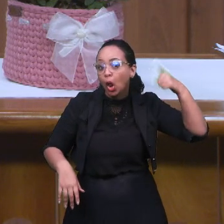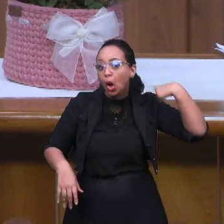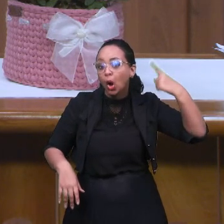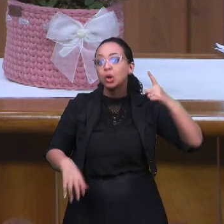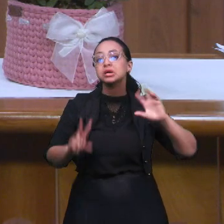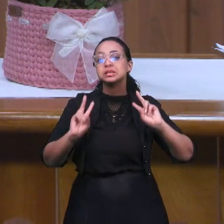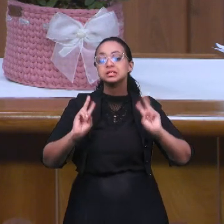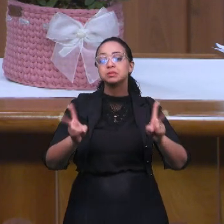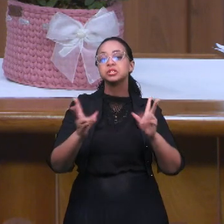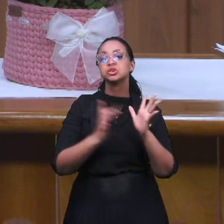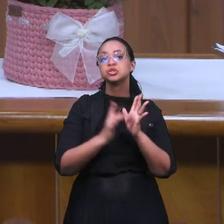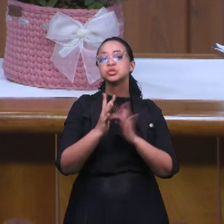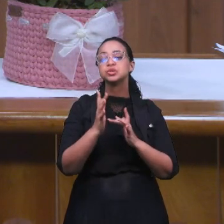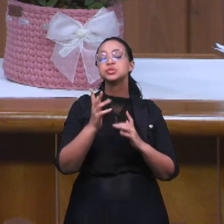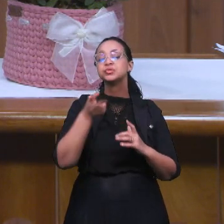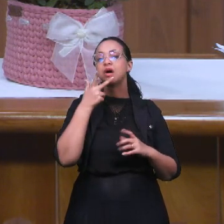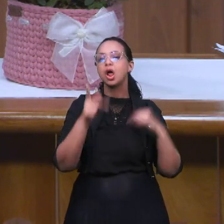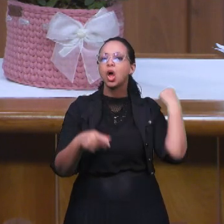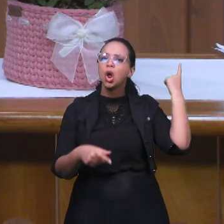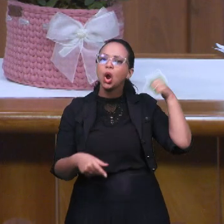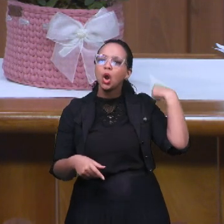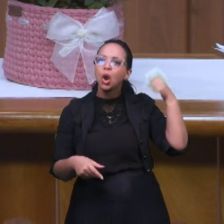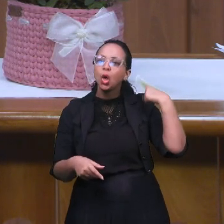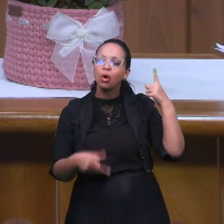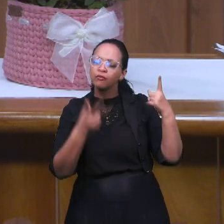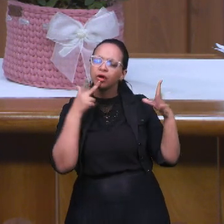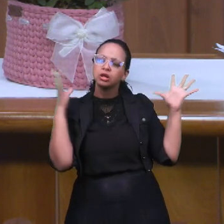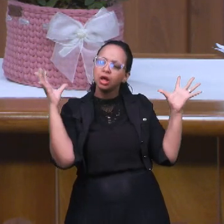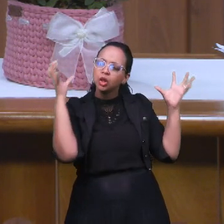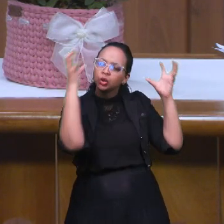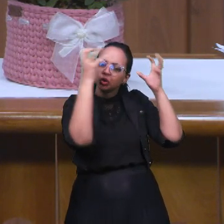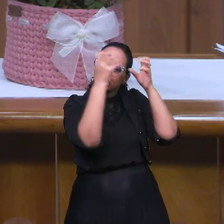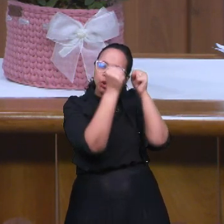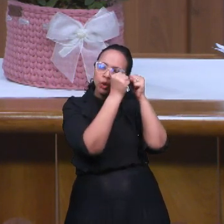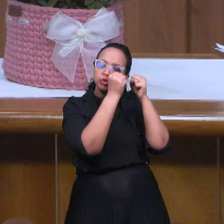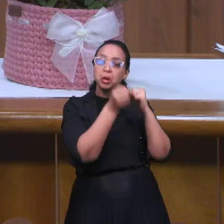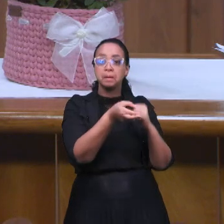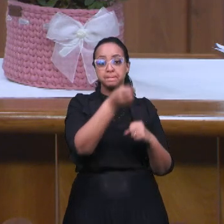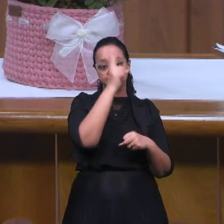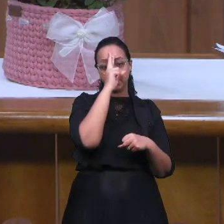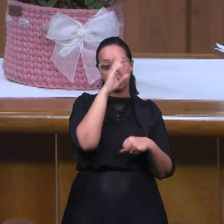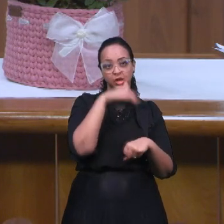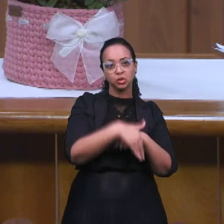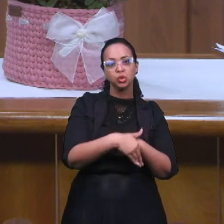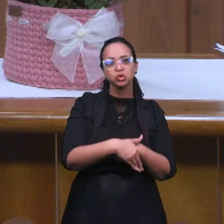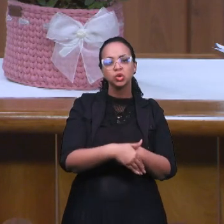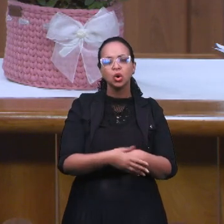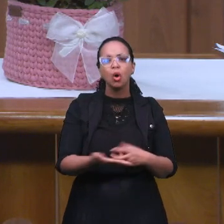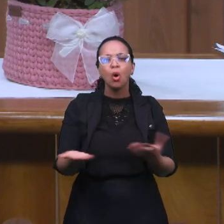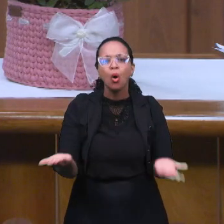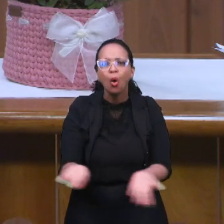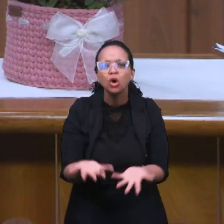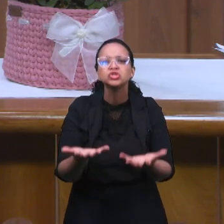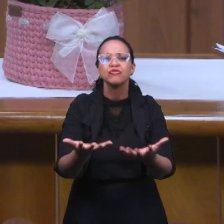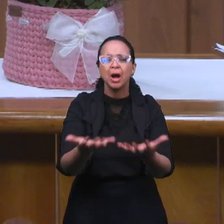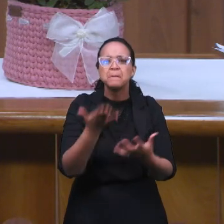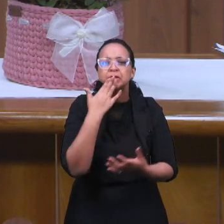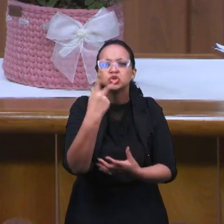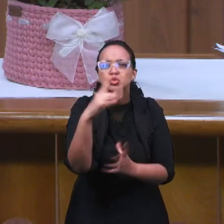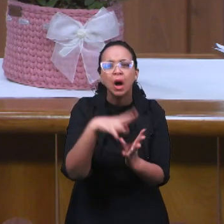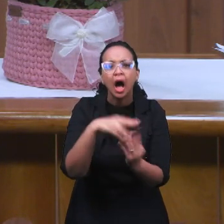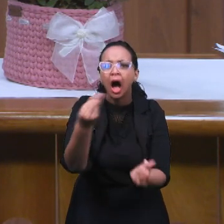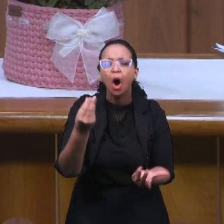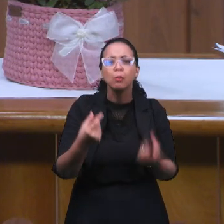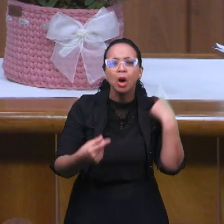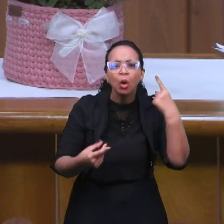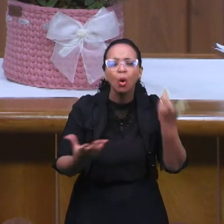fala sobre o louco, ele fala à noite, né? À meia-noite. Louco, essa noite pedirão a tua